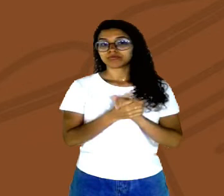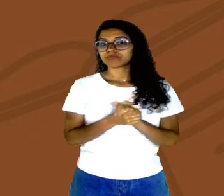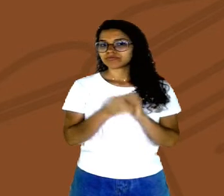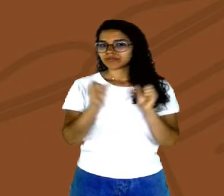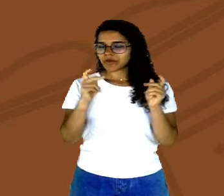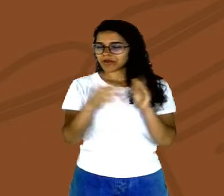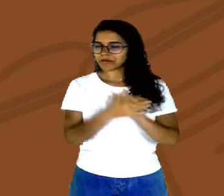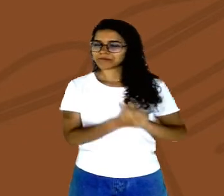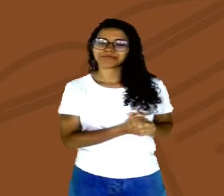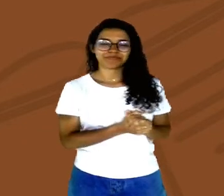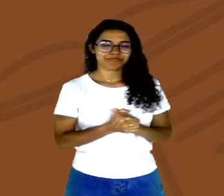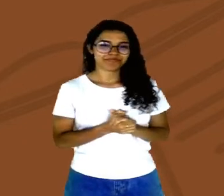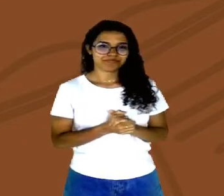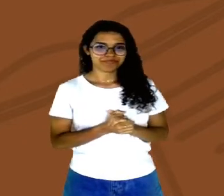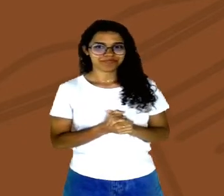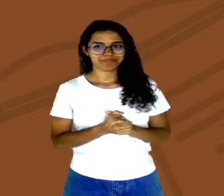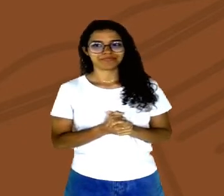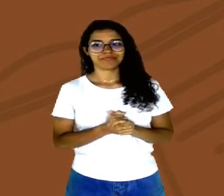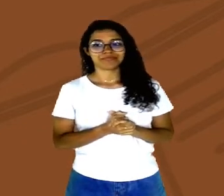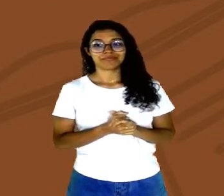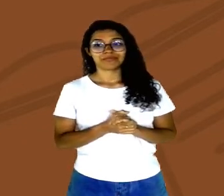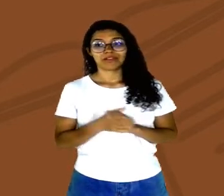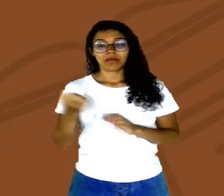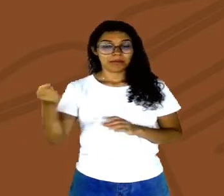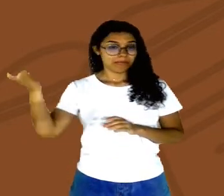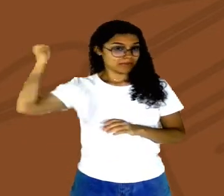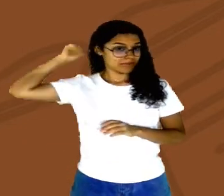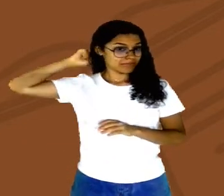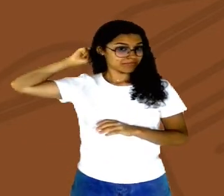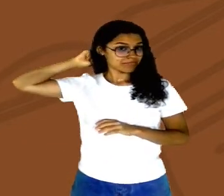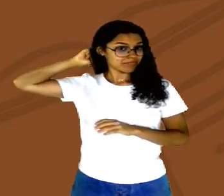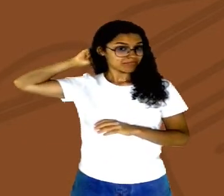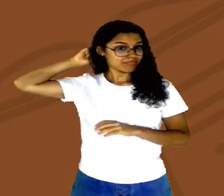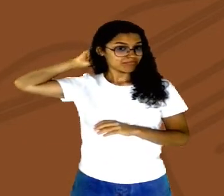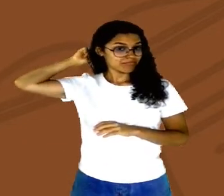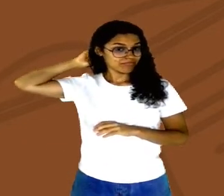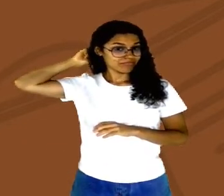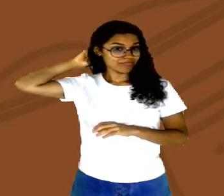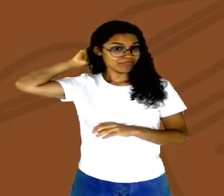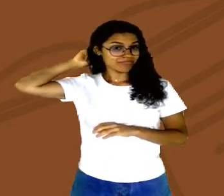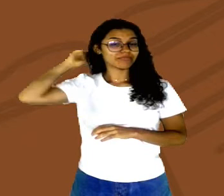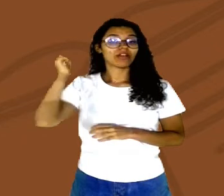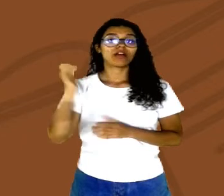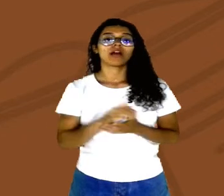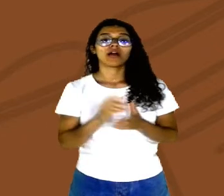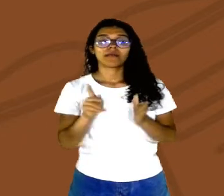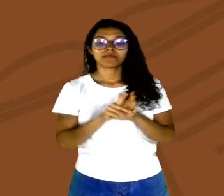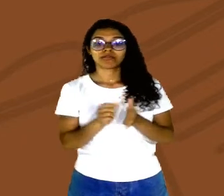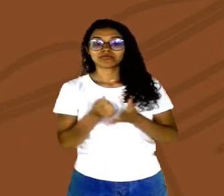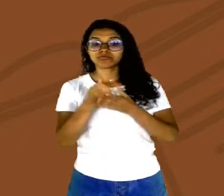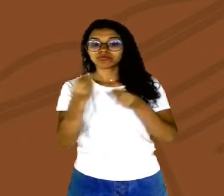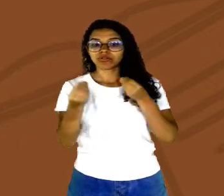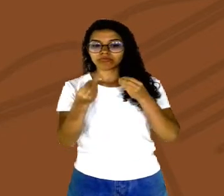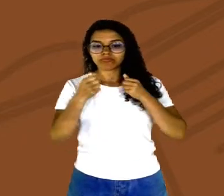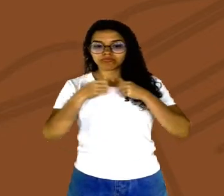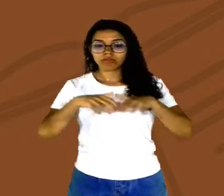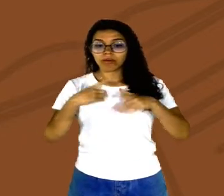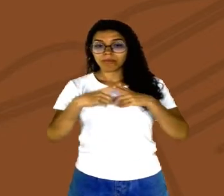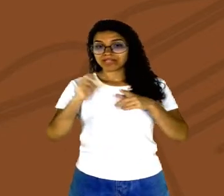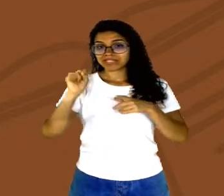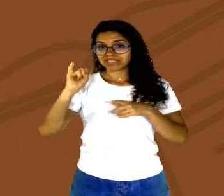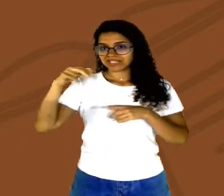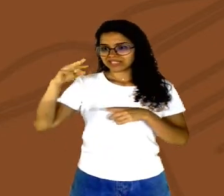né? Vamos lá. Então, professor, glândula pineal, ela atua na produção, porque síntese quer dizer